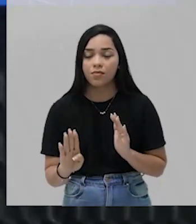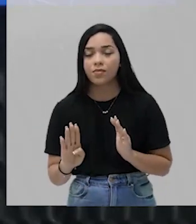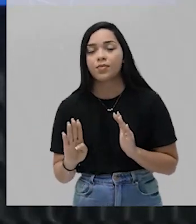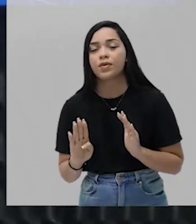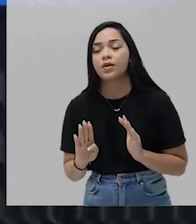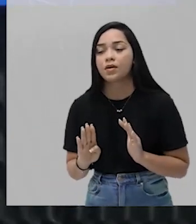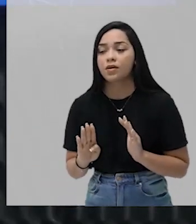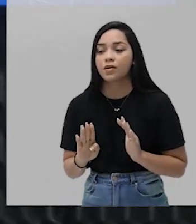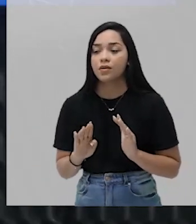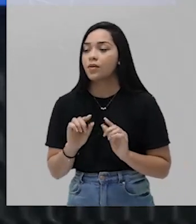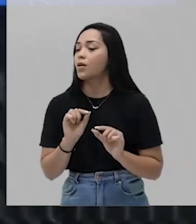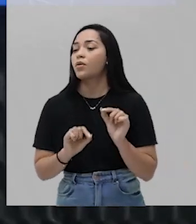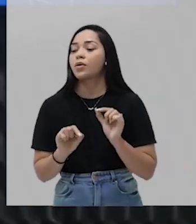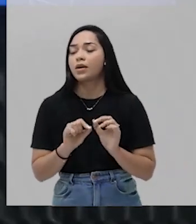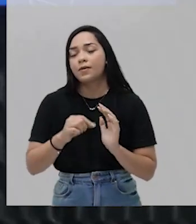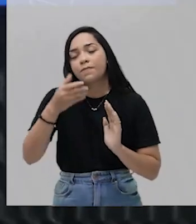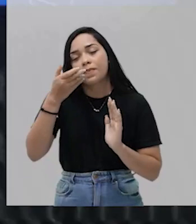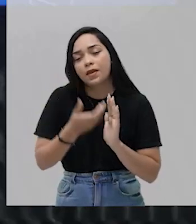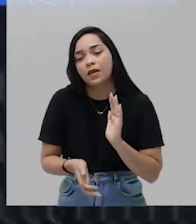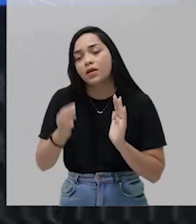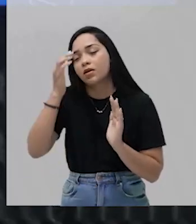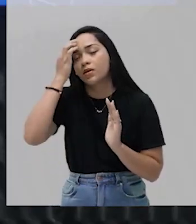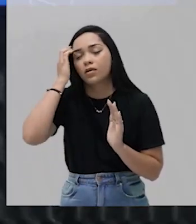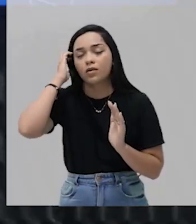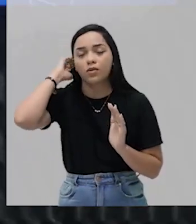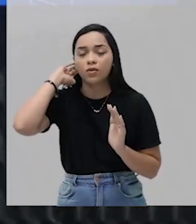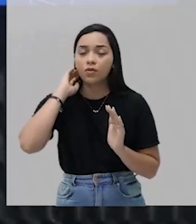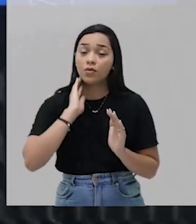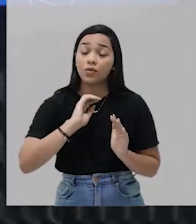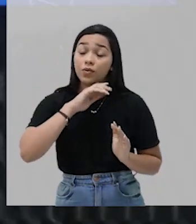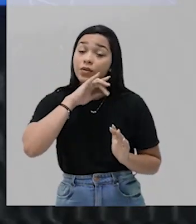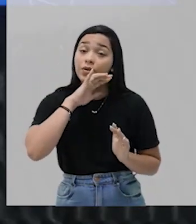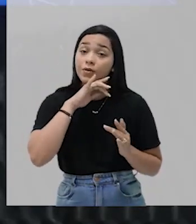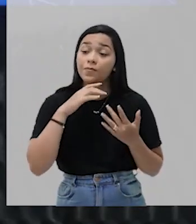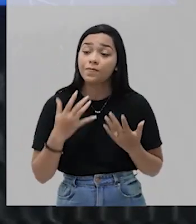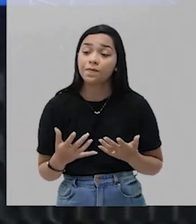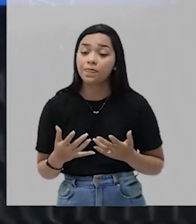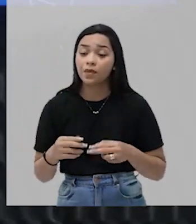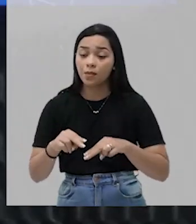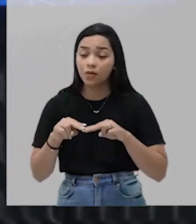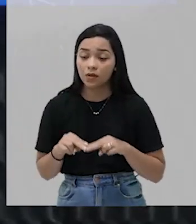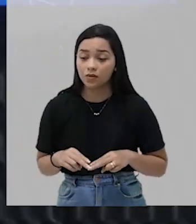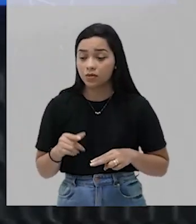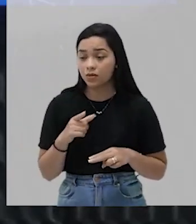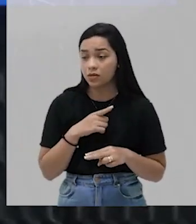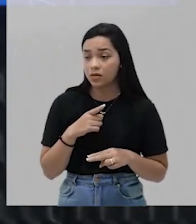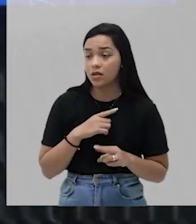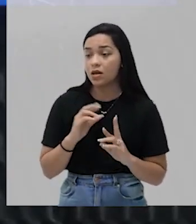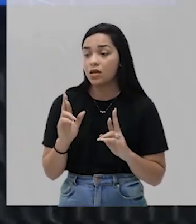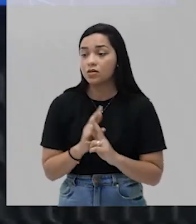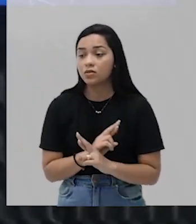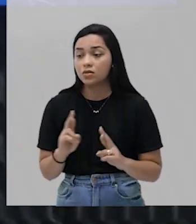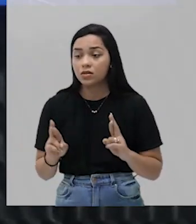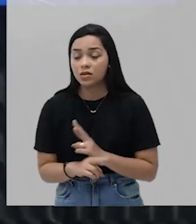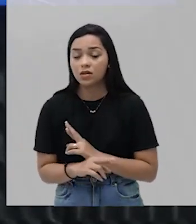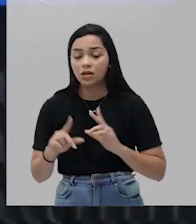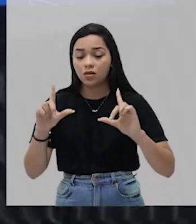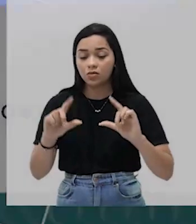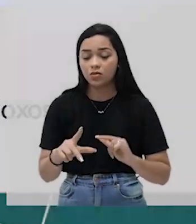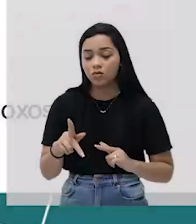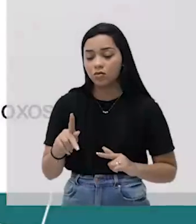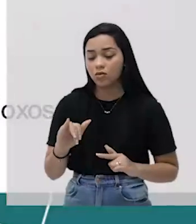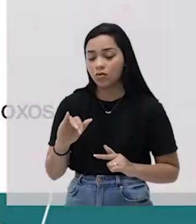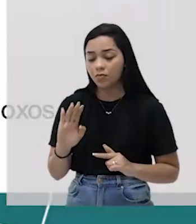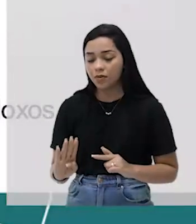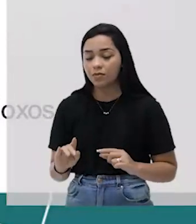que basicamente caiu de uma forma drástica. Tá? Então a década perdida está associada à redução do PIB.